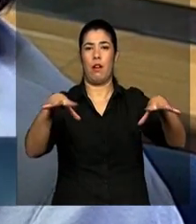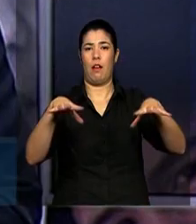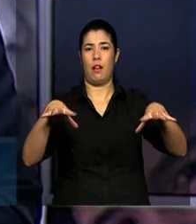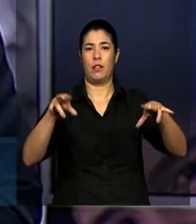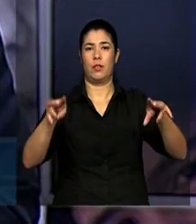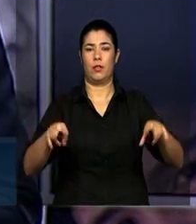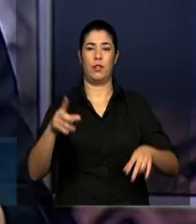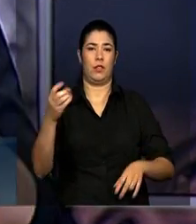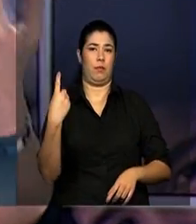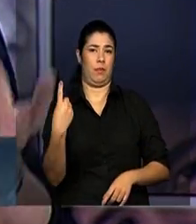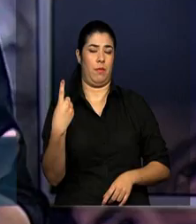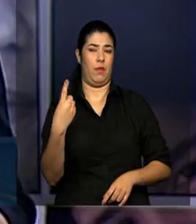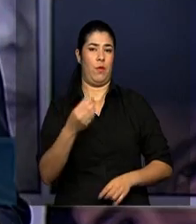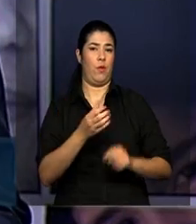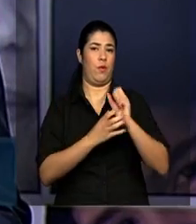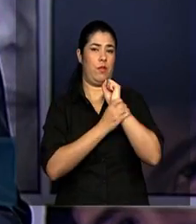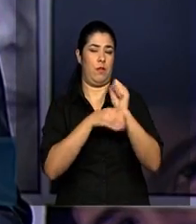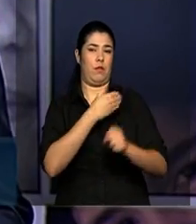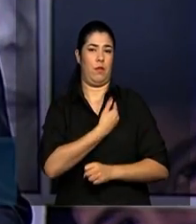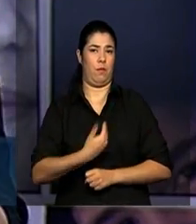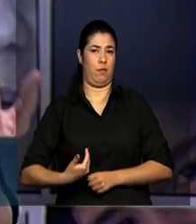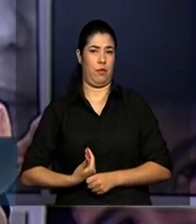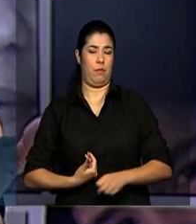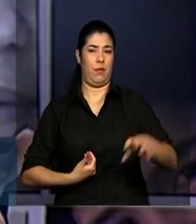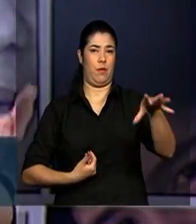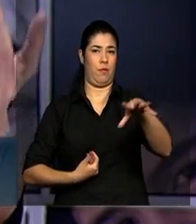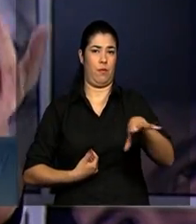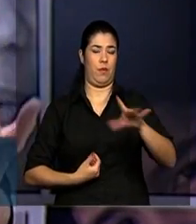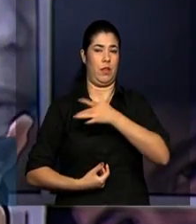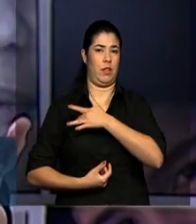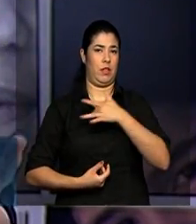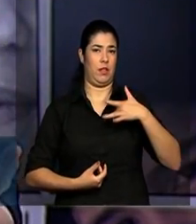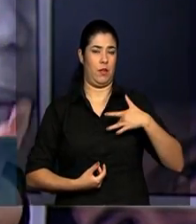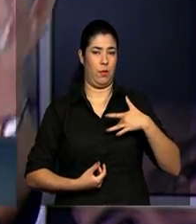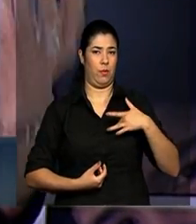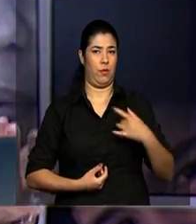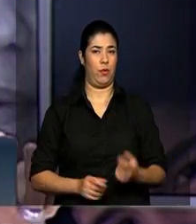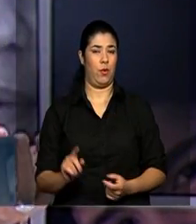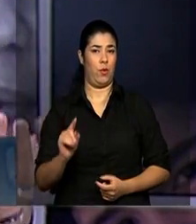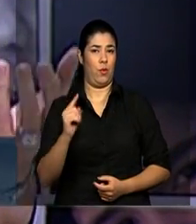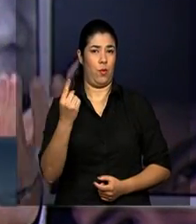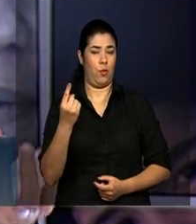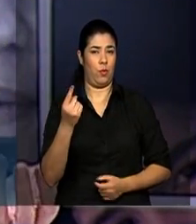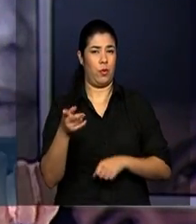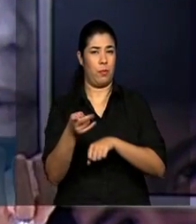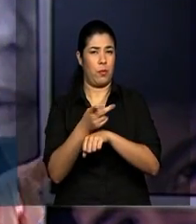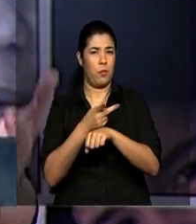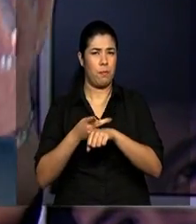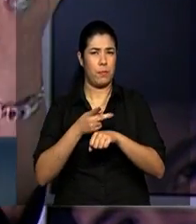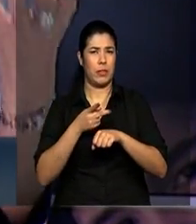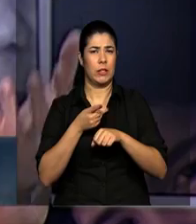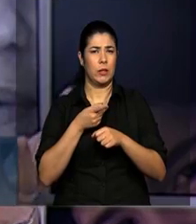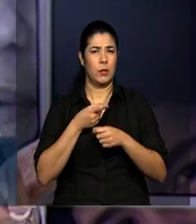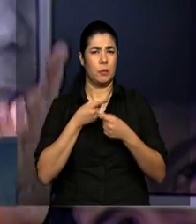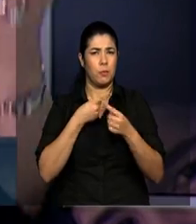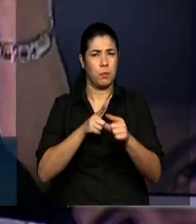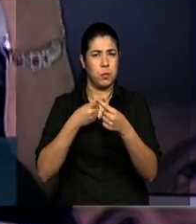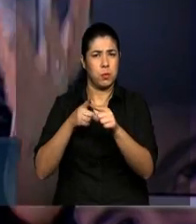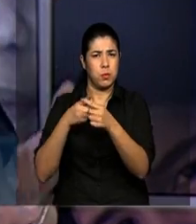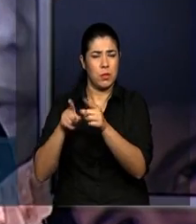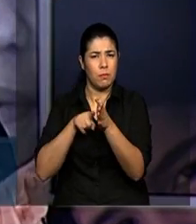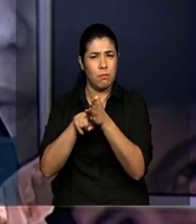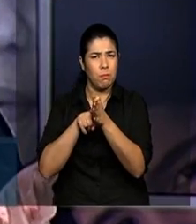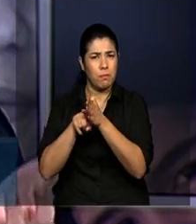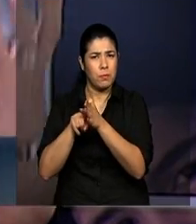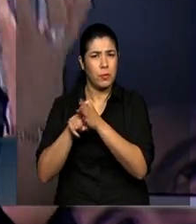pública e a saúde, em seus entendimentos. Um se preocupa com a persecução criminal, e que é válida. Nós